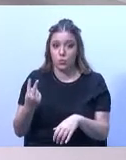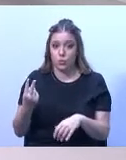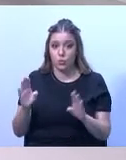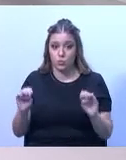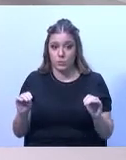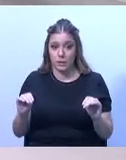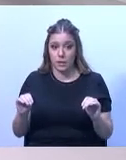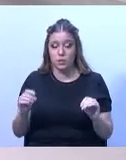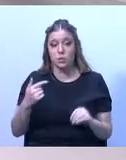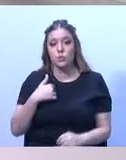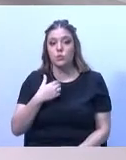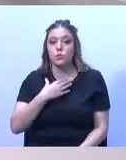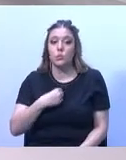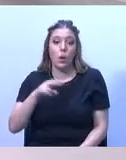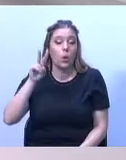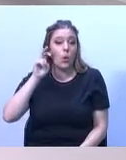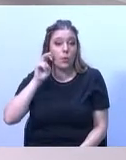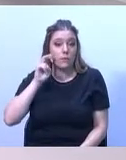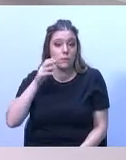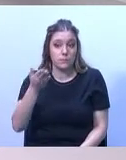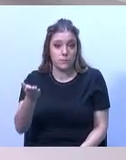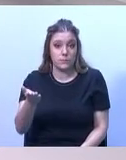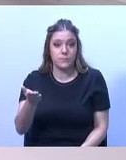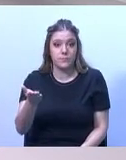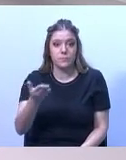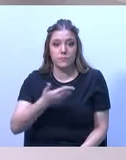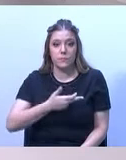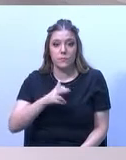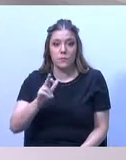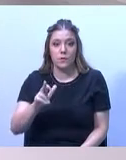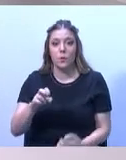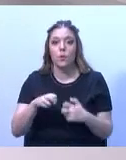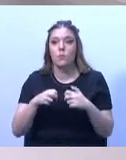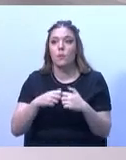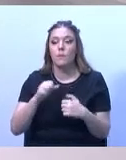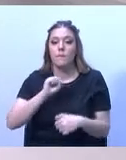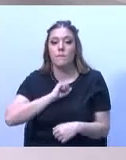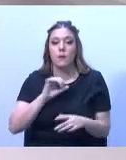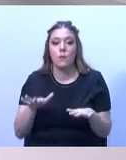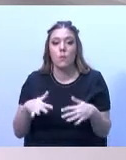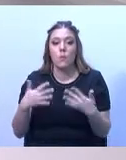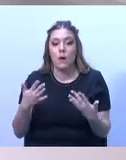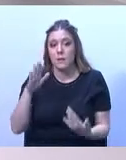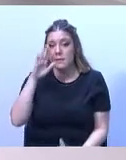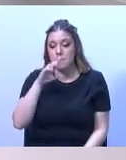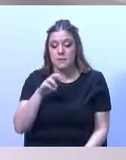Eu gostava de ouvir qual é o problema que eu tenho, se é considerada a